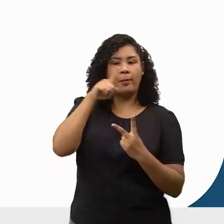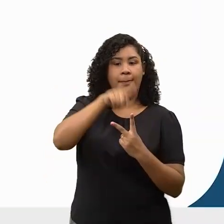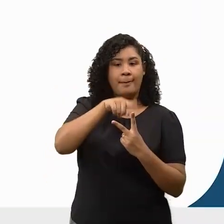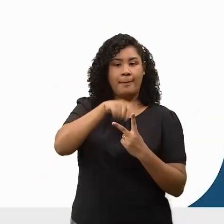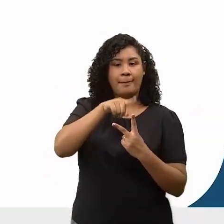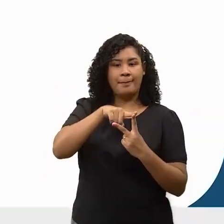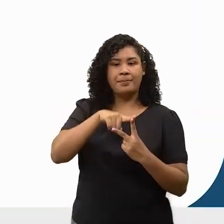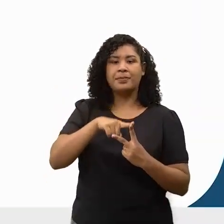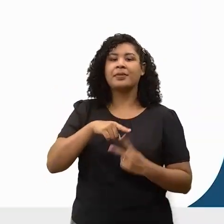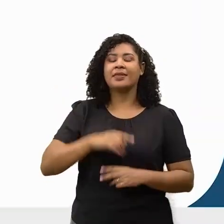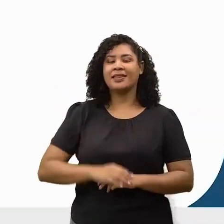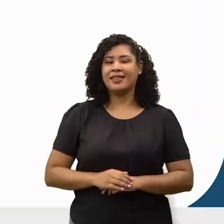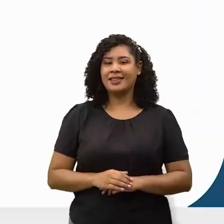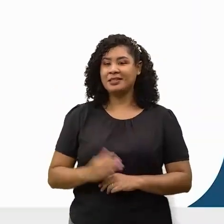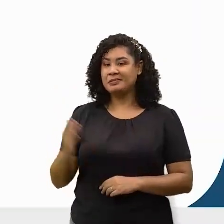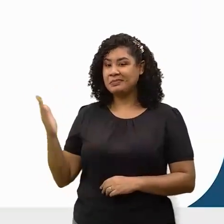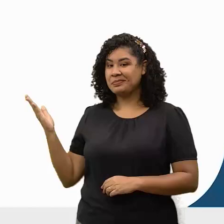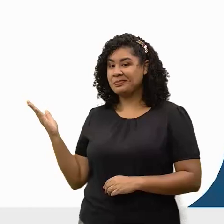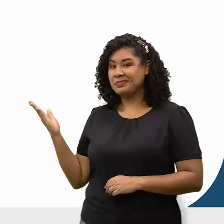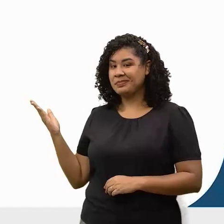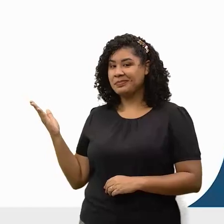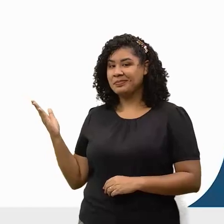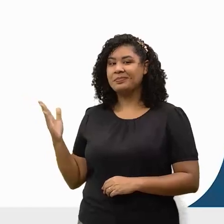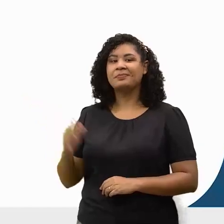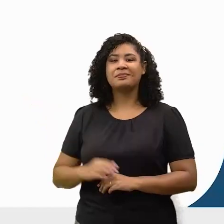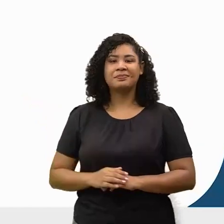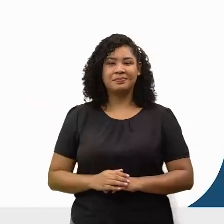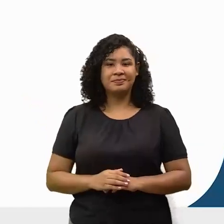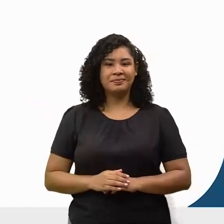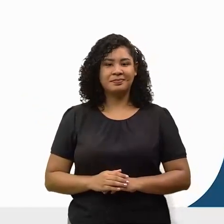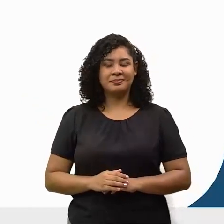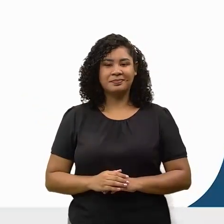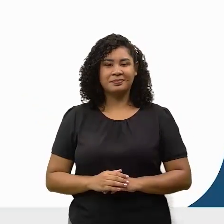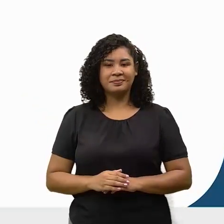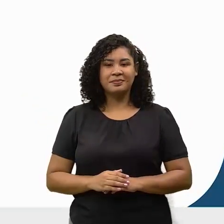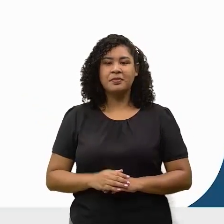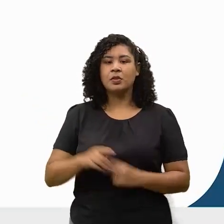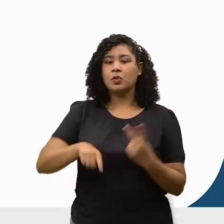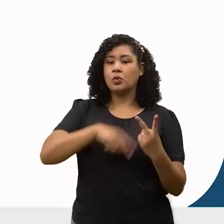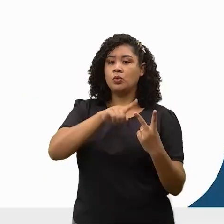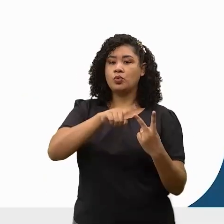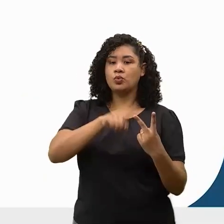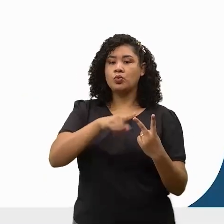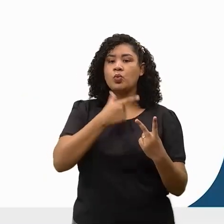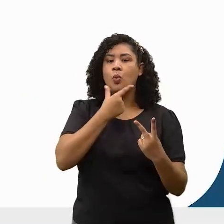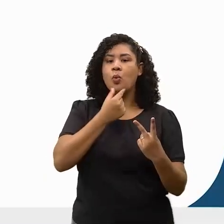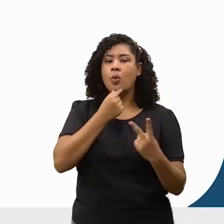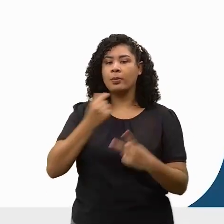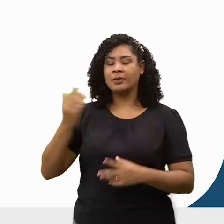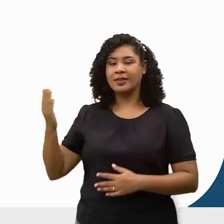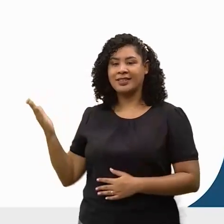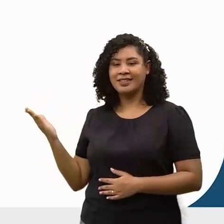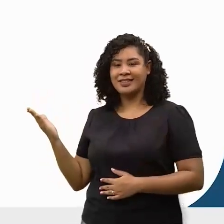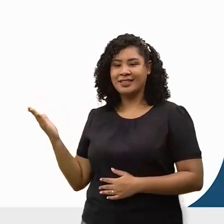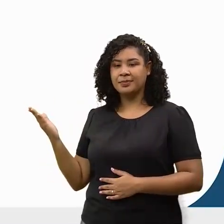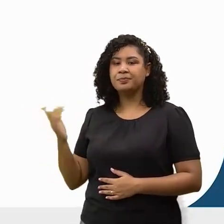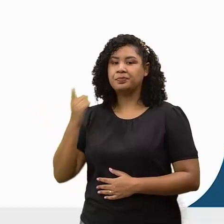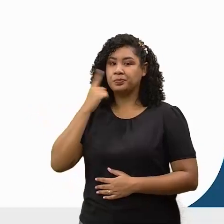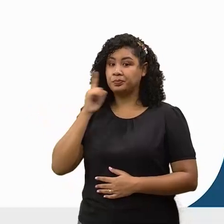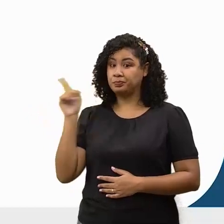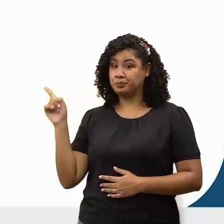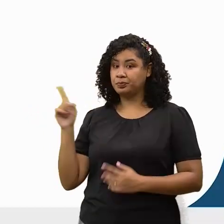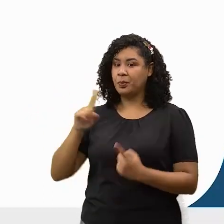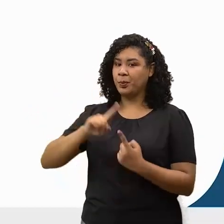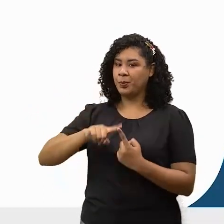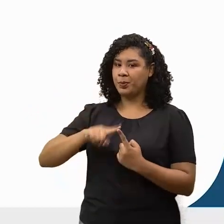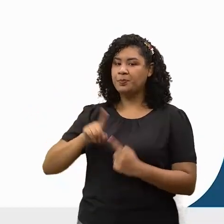pai da microbiologia, o famoso Anton van Leeuwenhoek, e o Robert Hooke. O Anton van